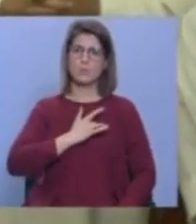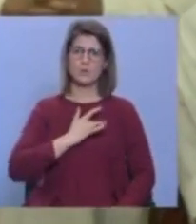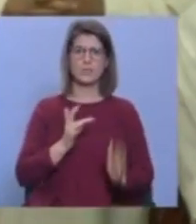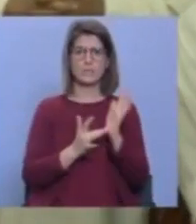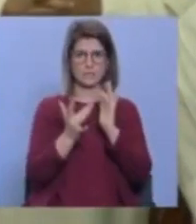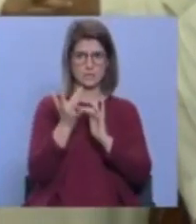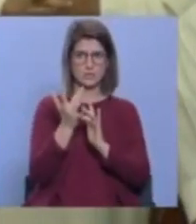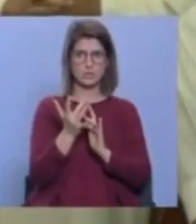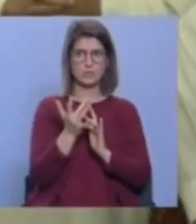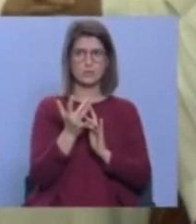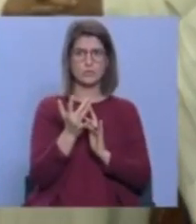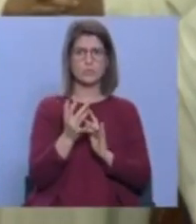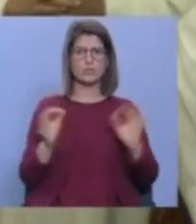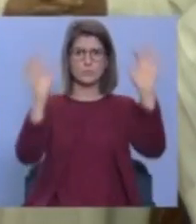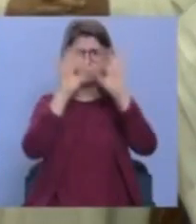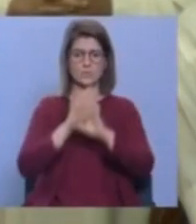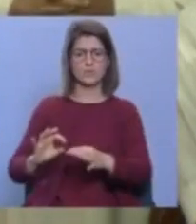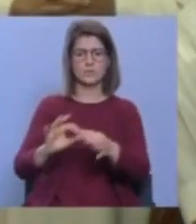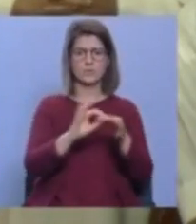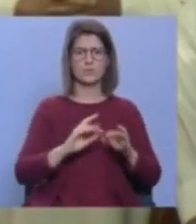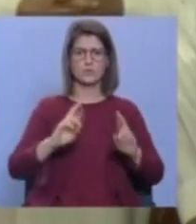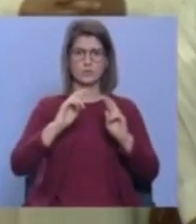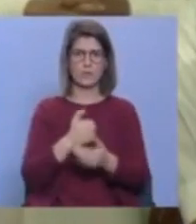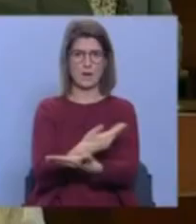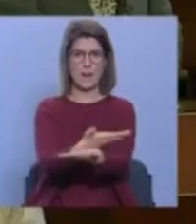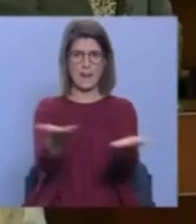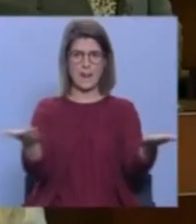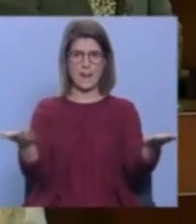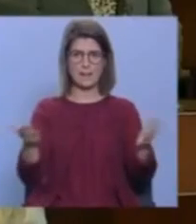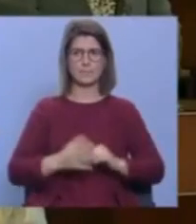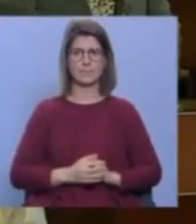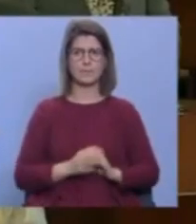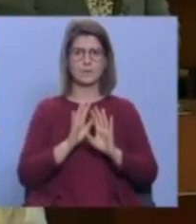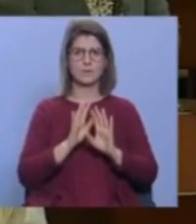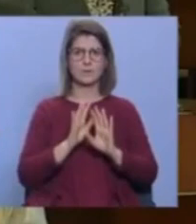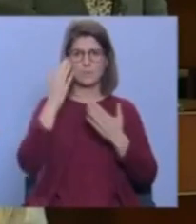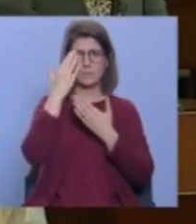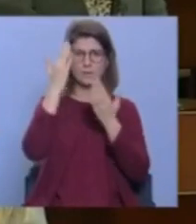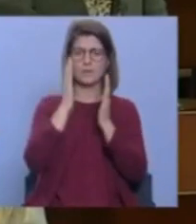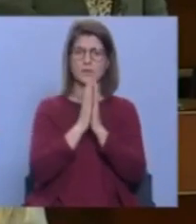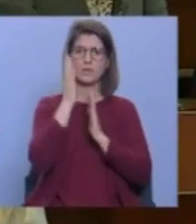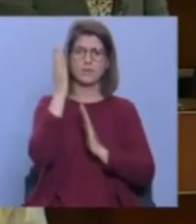e a comunhão do Espírito Santo esteja convosco.